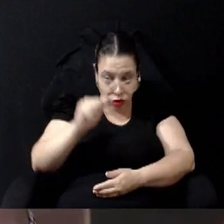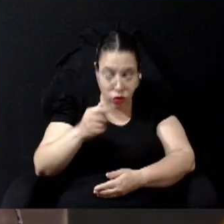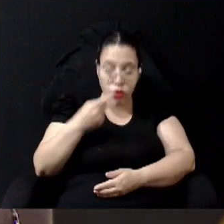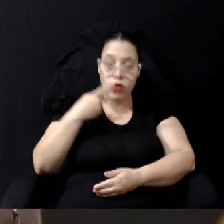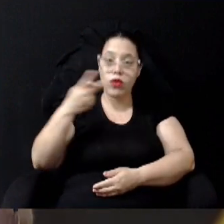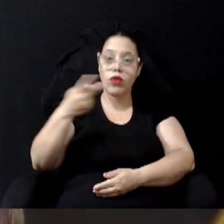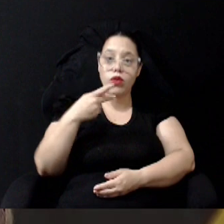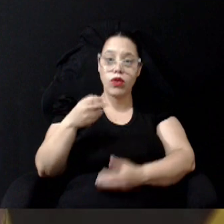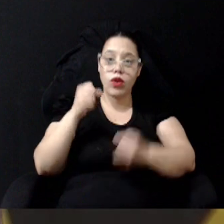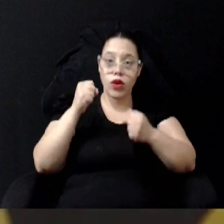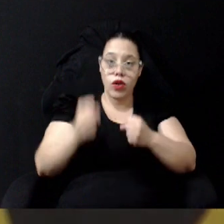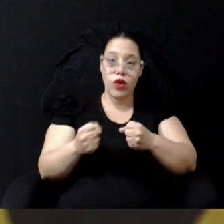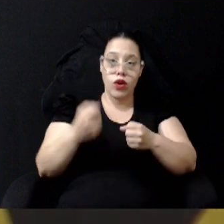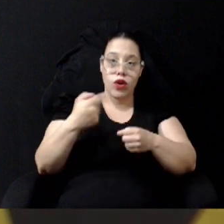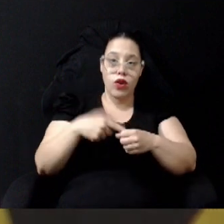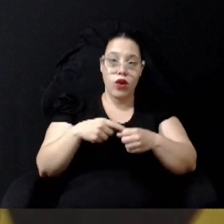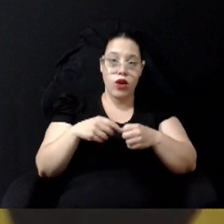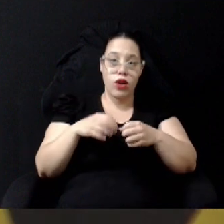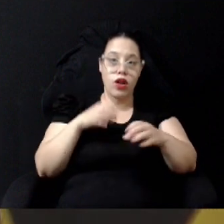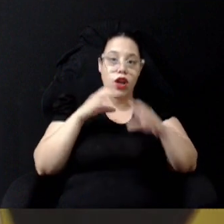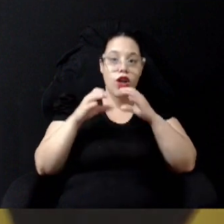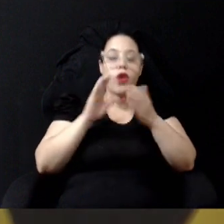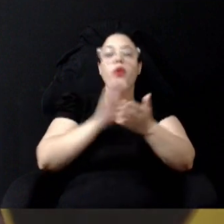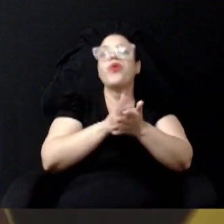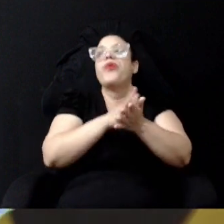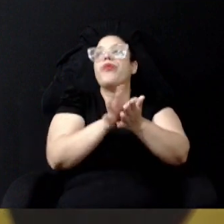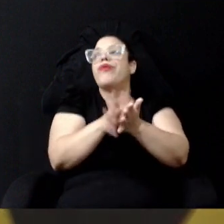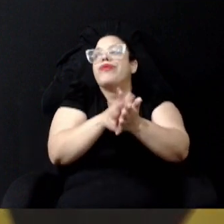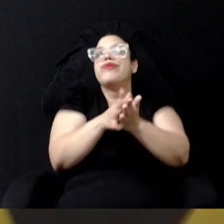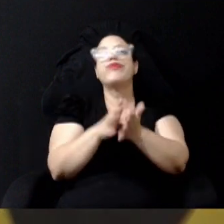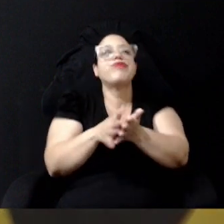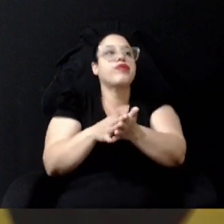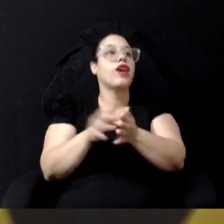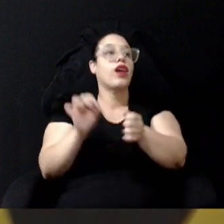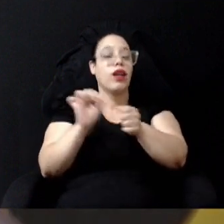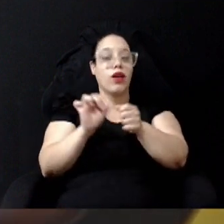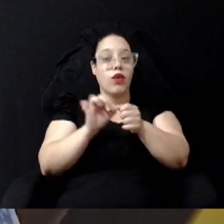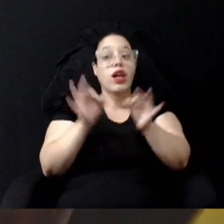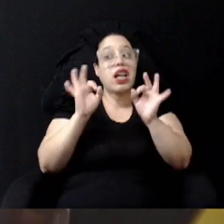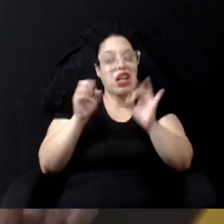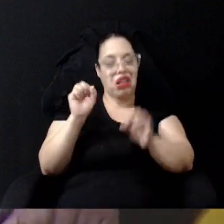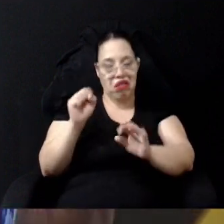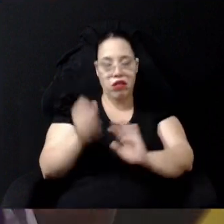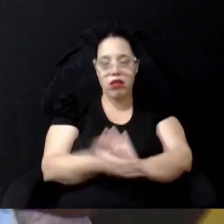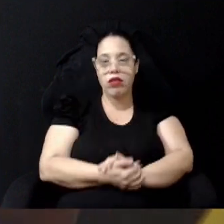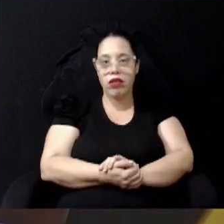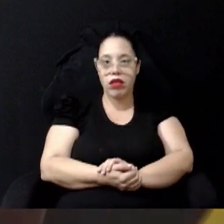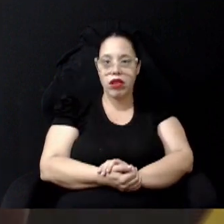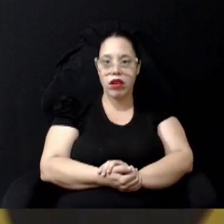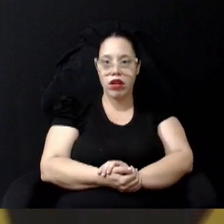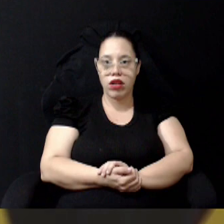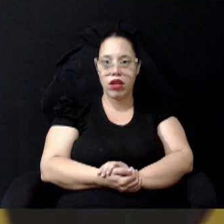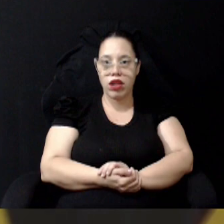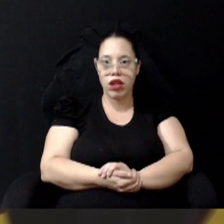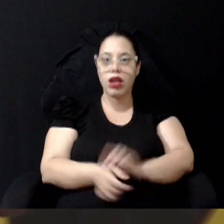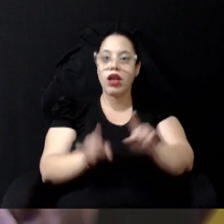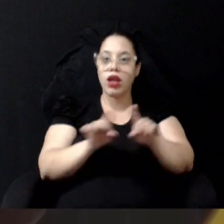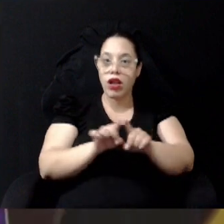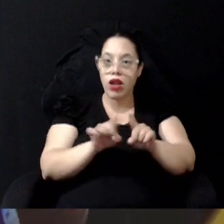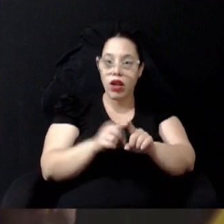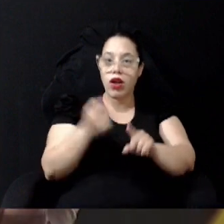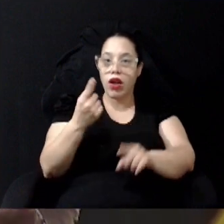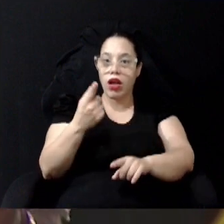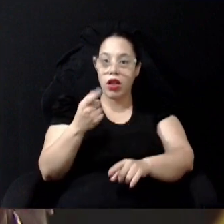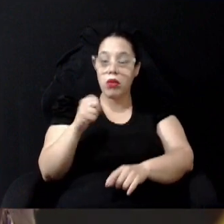aqui só cantar um samba de bumbo, como eu vou fazer, sim, sabe, porque esse também é um dos meus